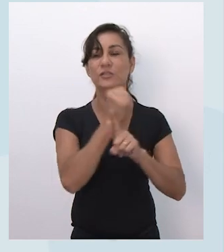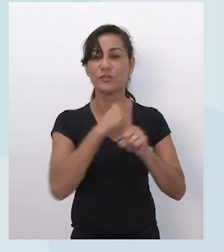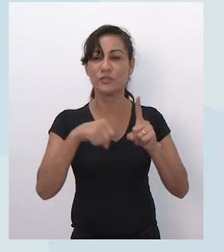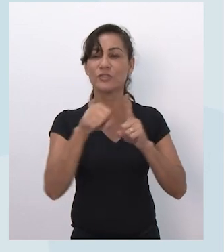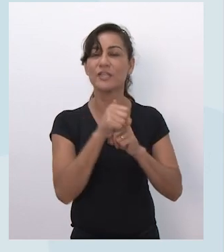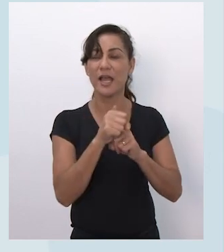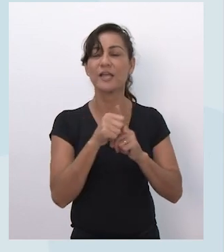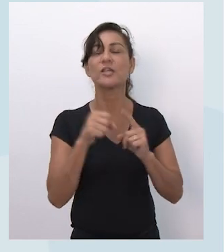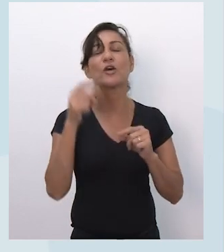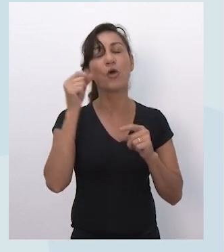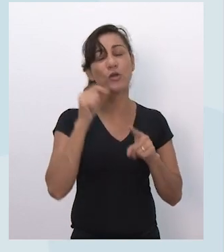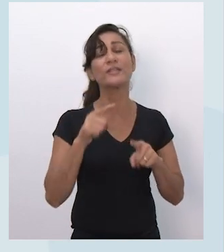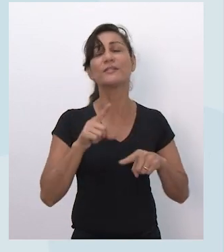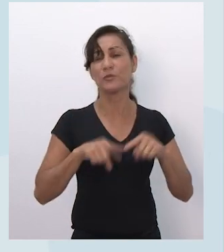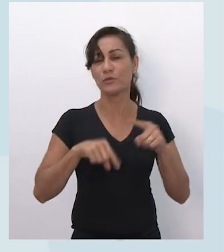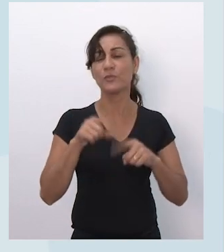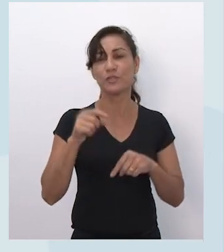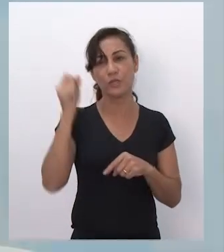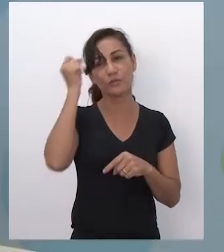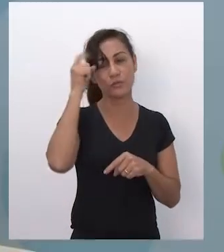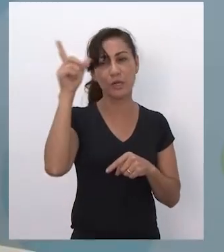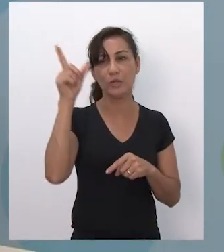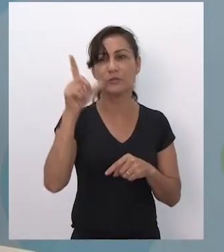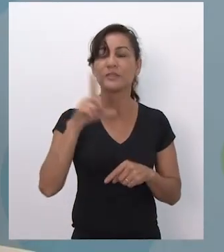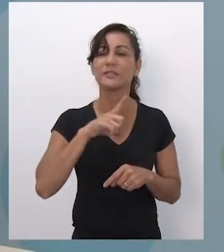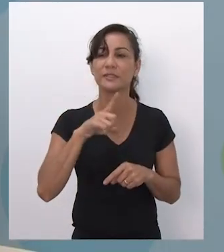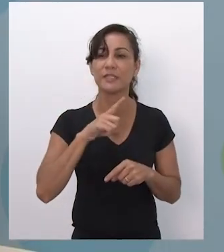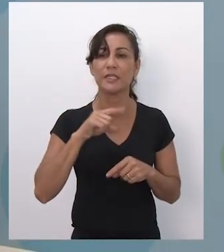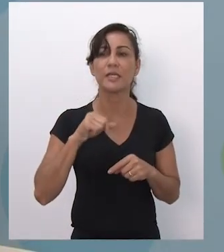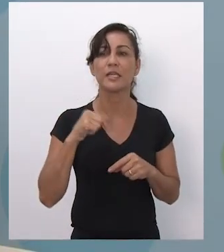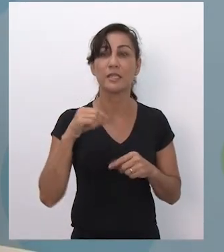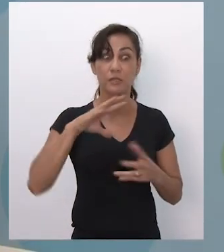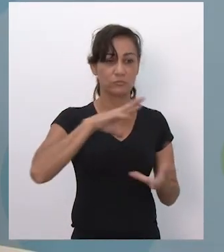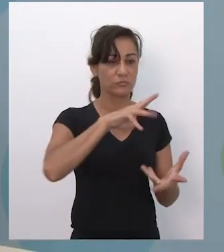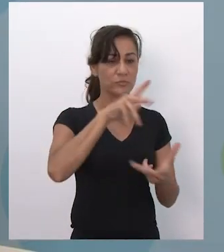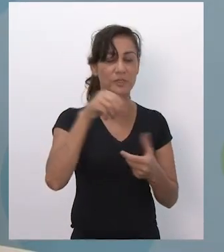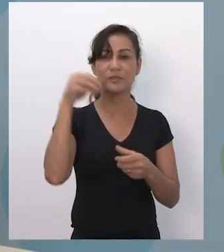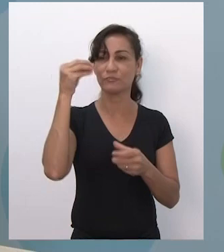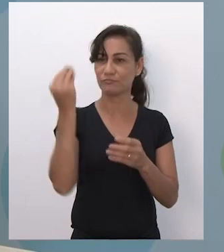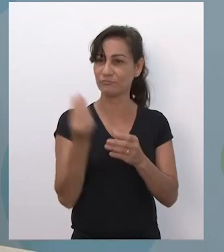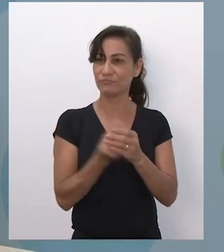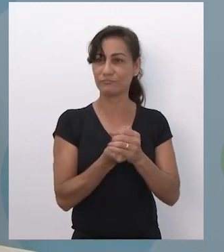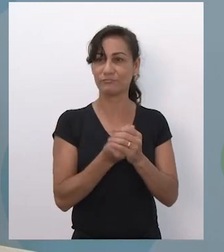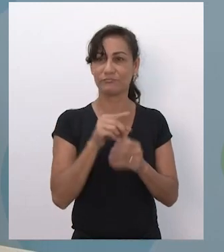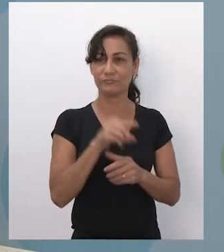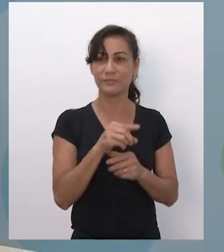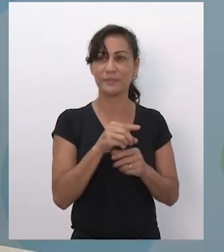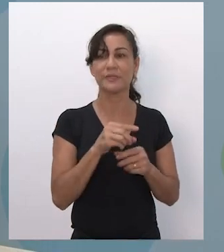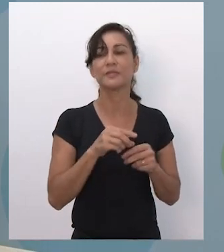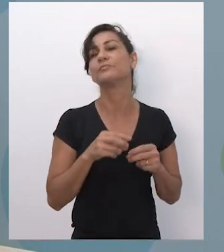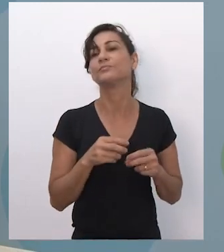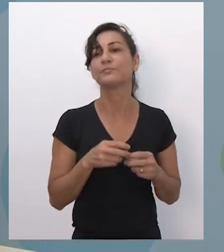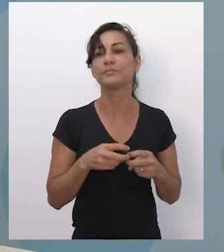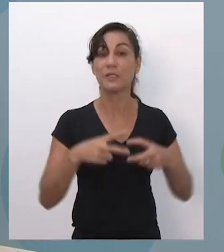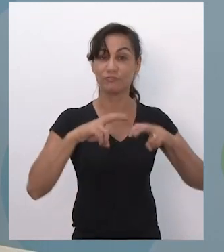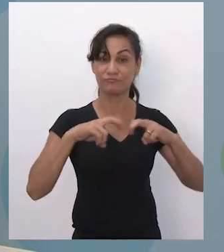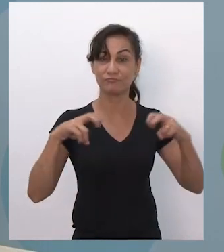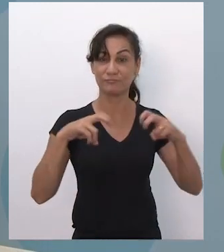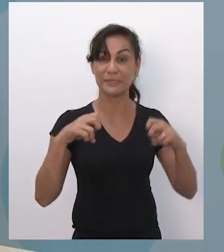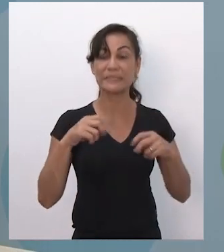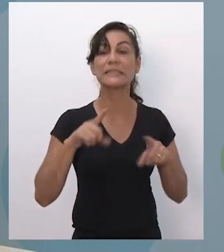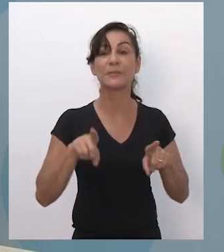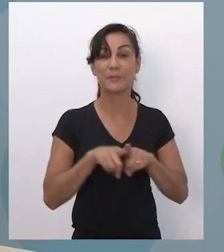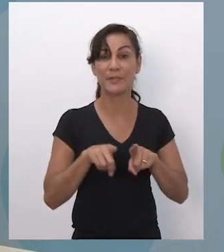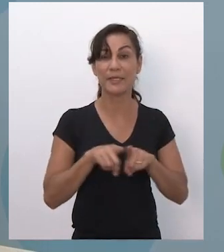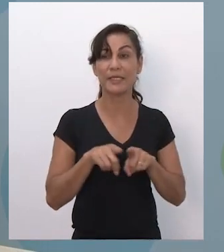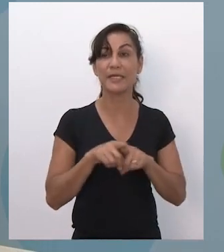objetos culturais que existem aí, né, ao longo aí do planeta Terra, certo? A partir aí da análise de paisagens. Além das